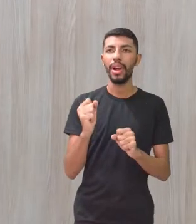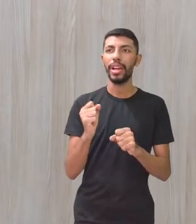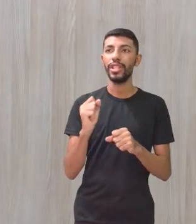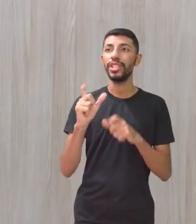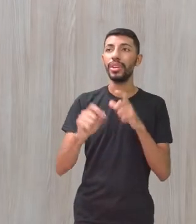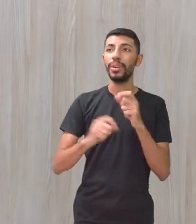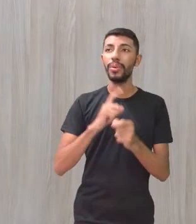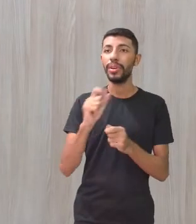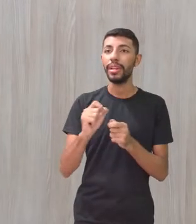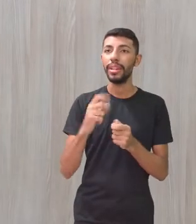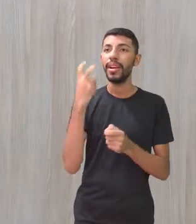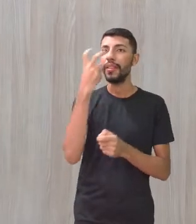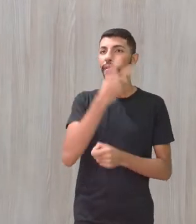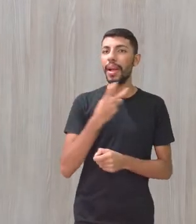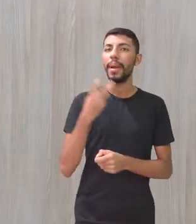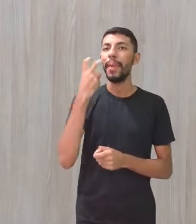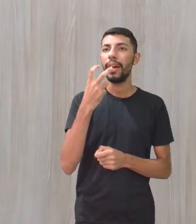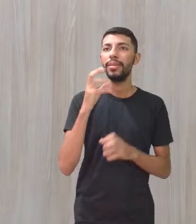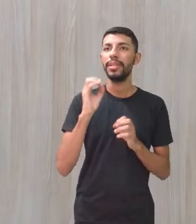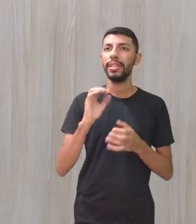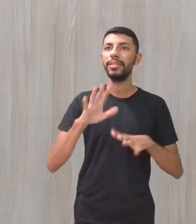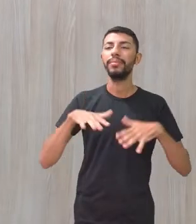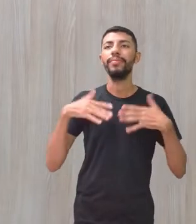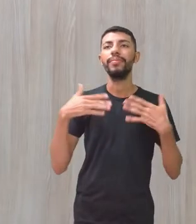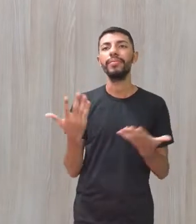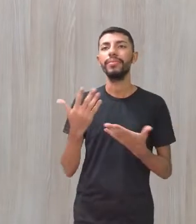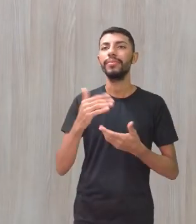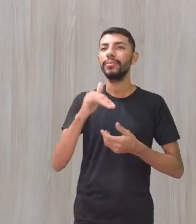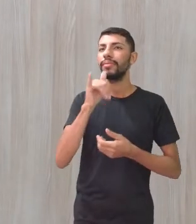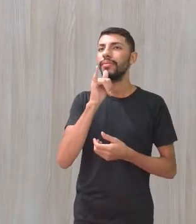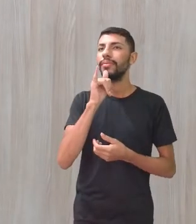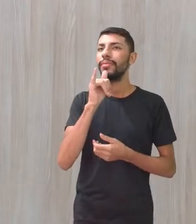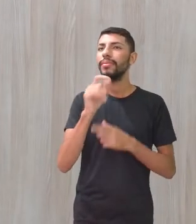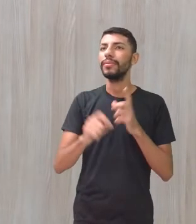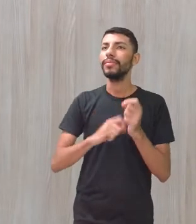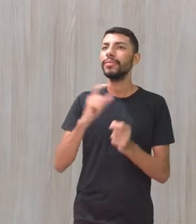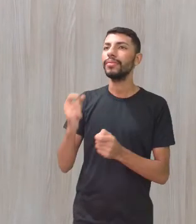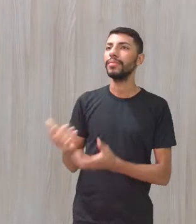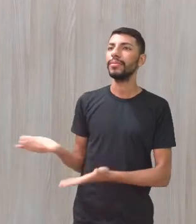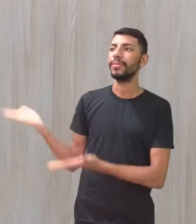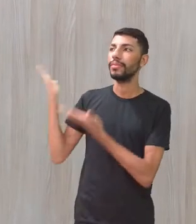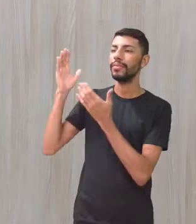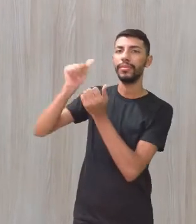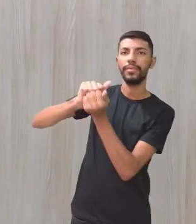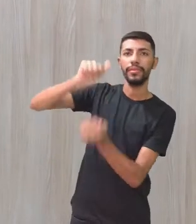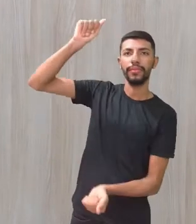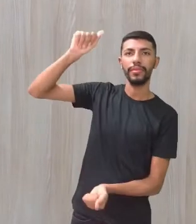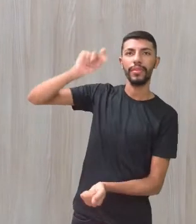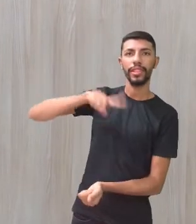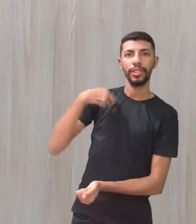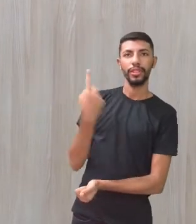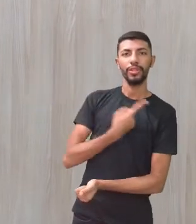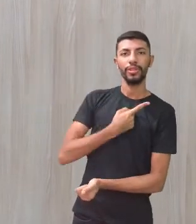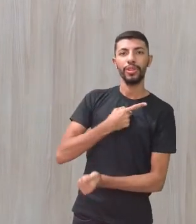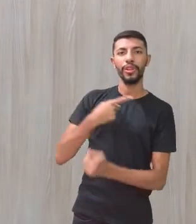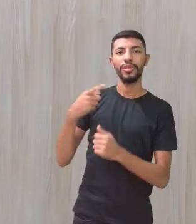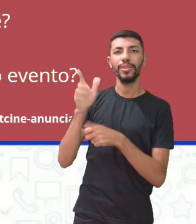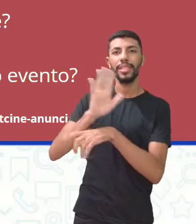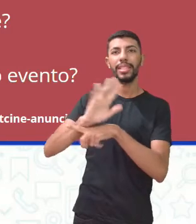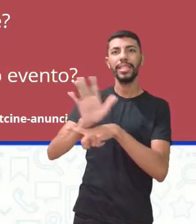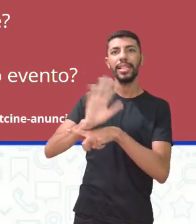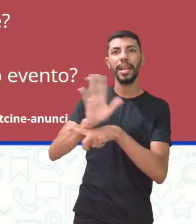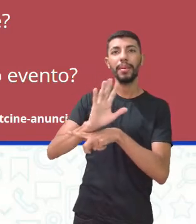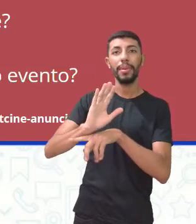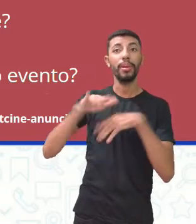visual. Por exemplo, eu trouxe aqui um cartaz do nosso cinema aqui famosíssimo, do Cinema São